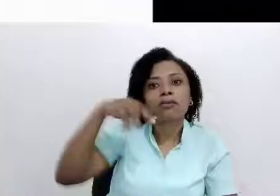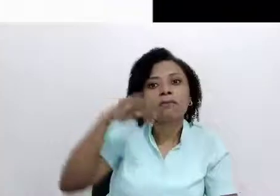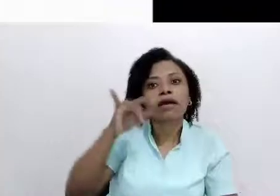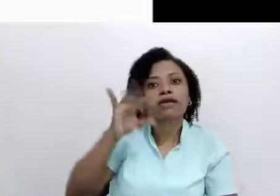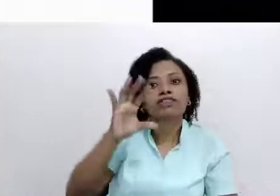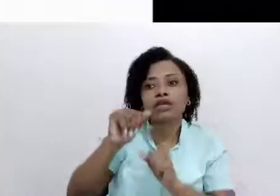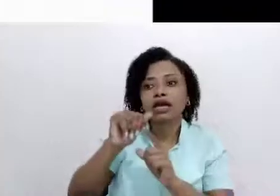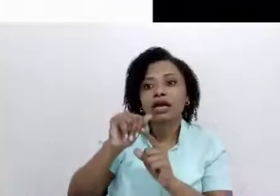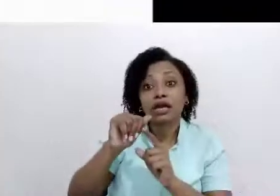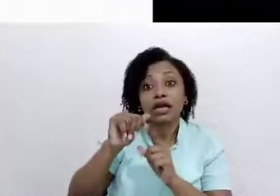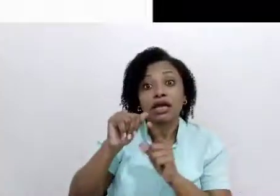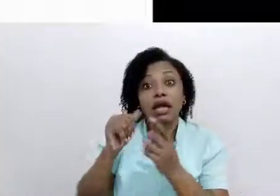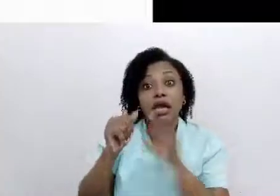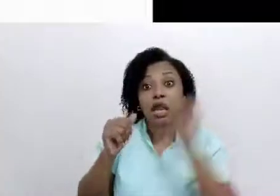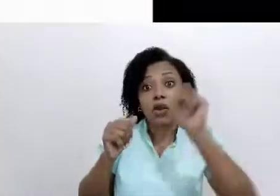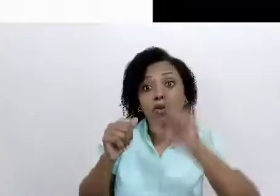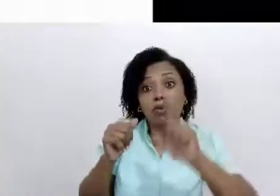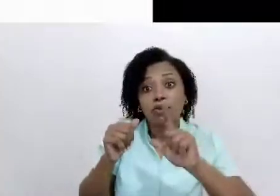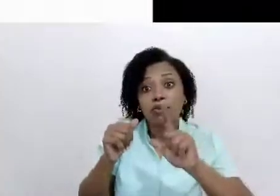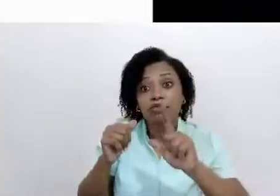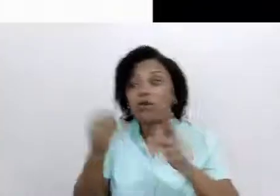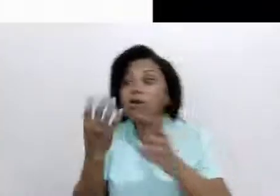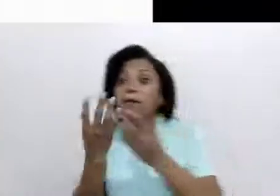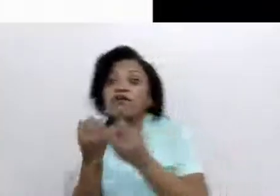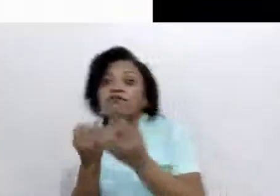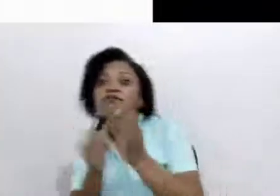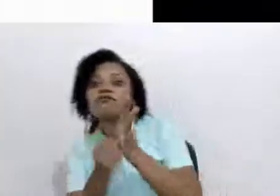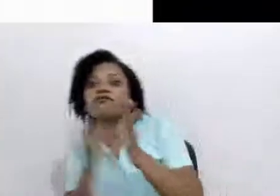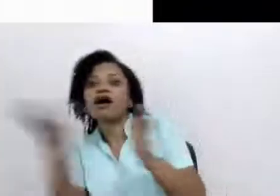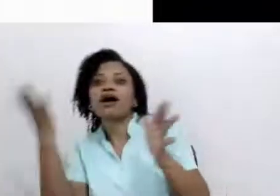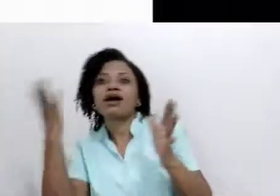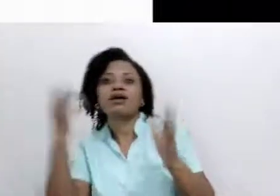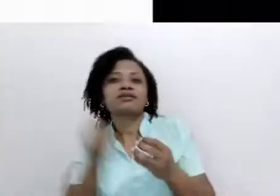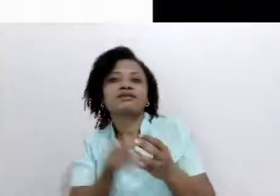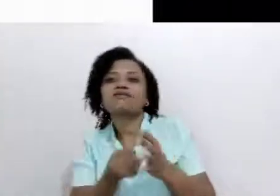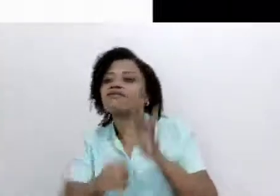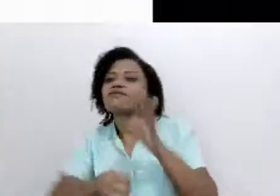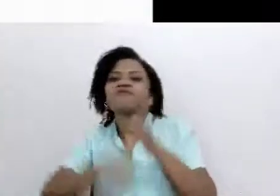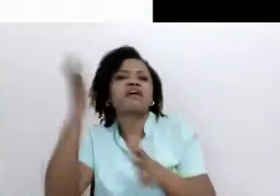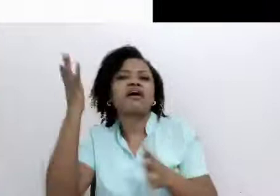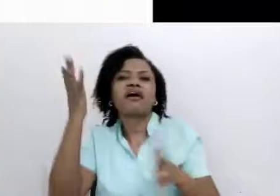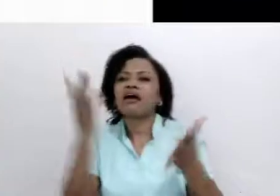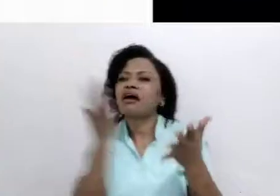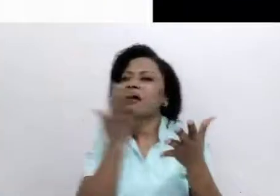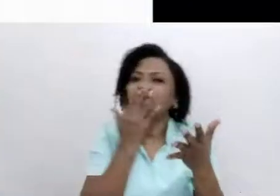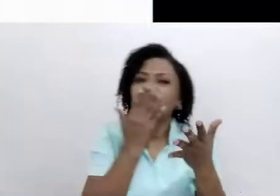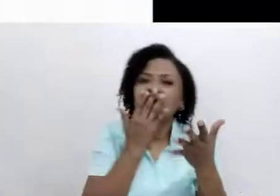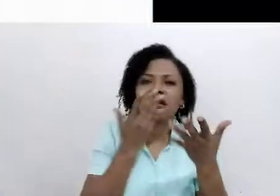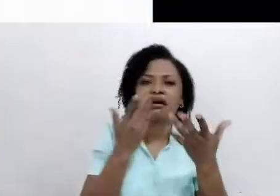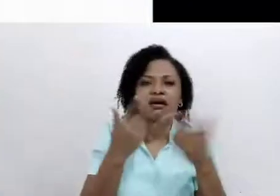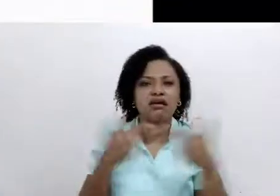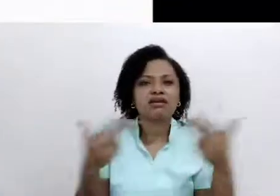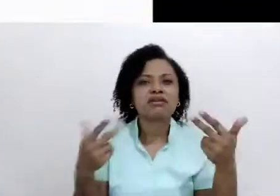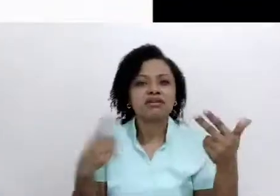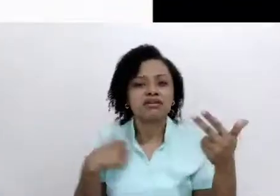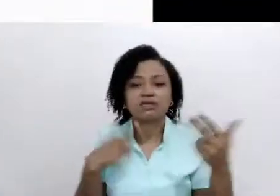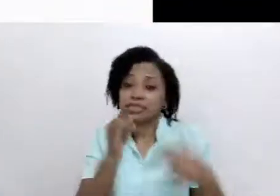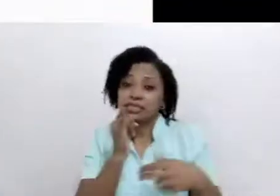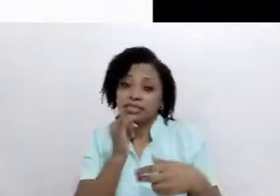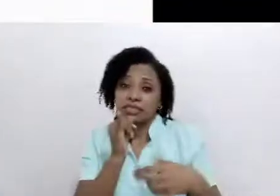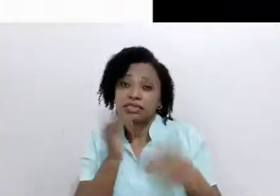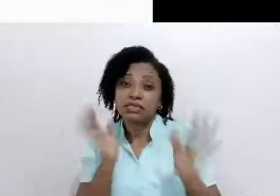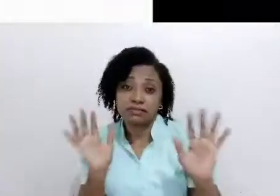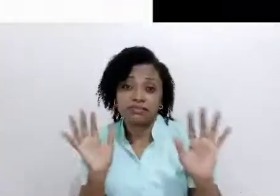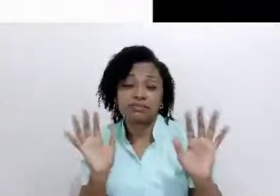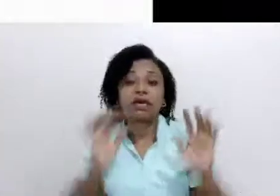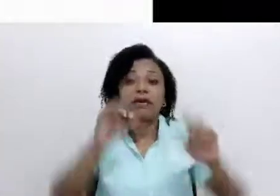luz. Uma luz policromática é uma luz formada por várias luzes, várias cores.